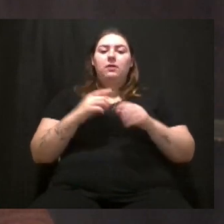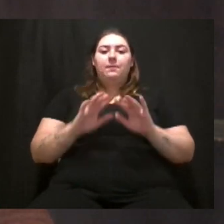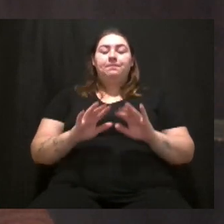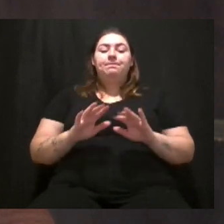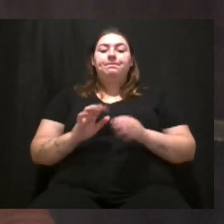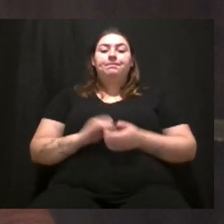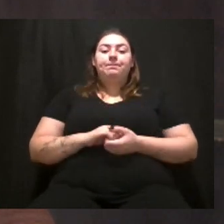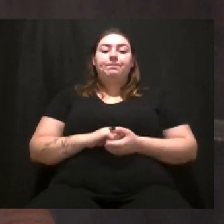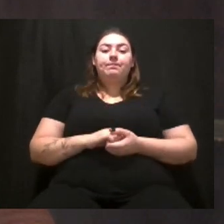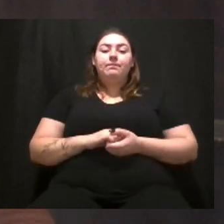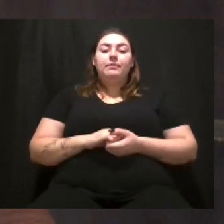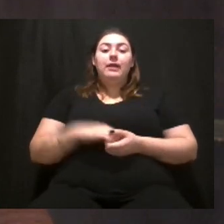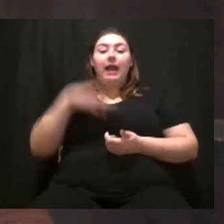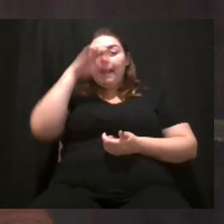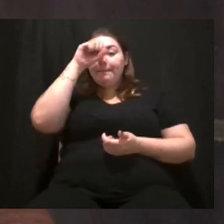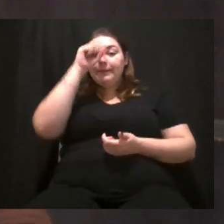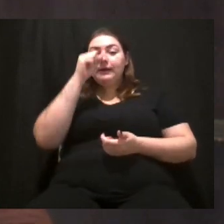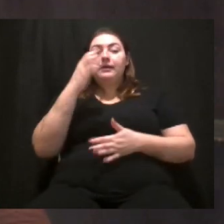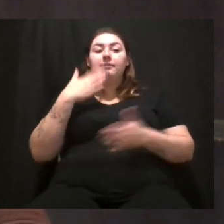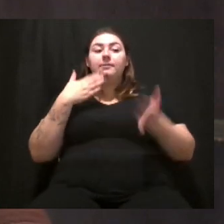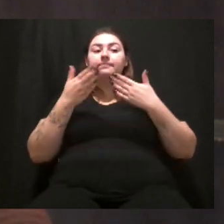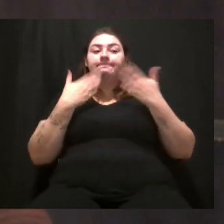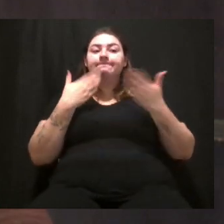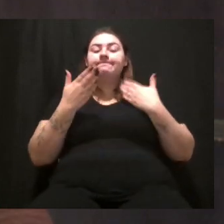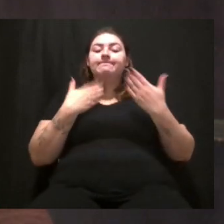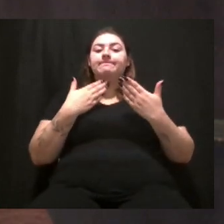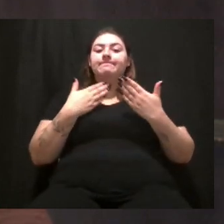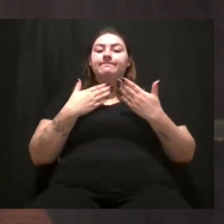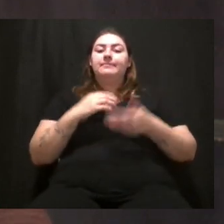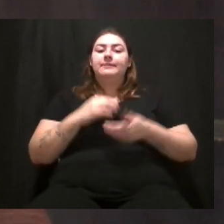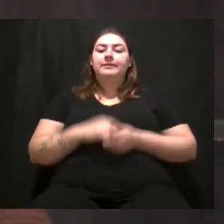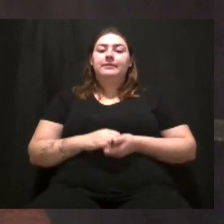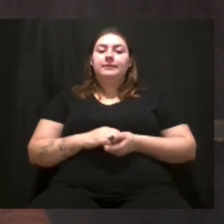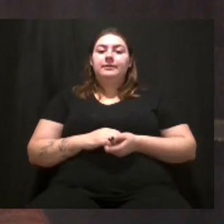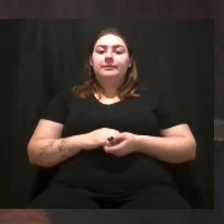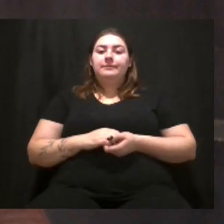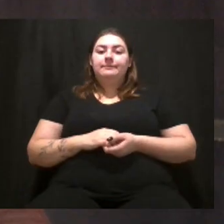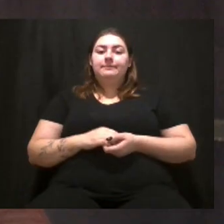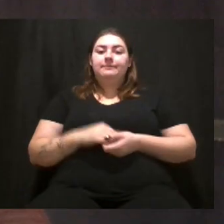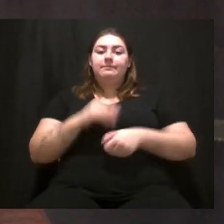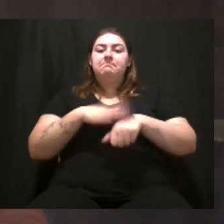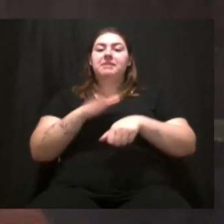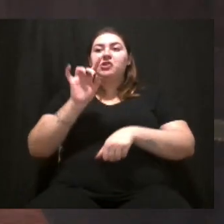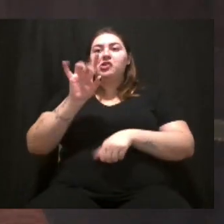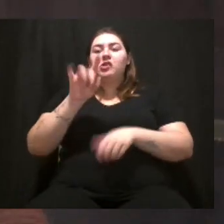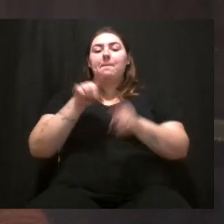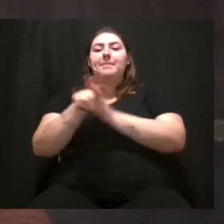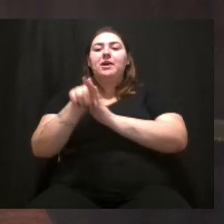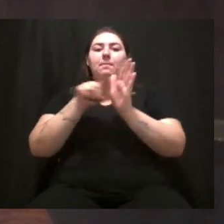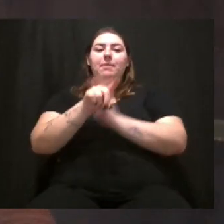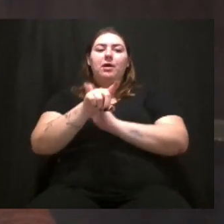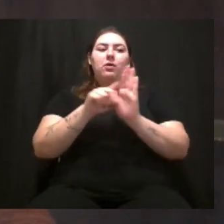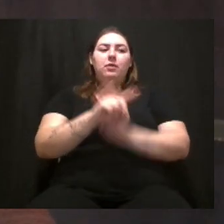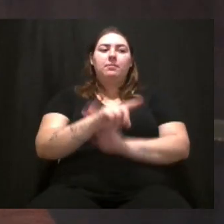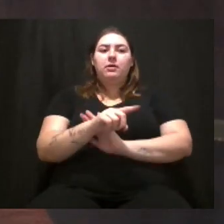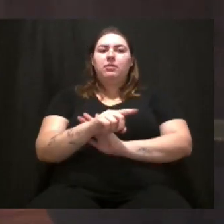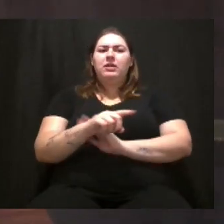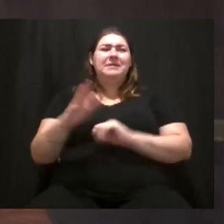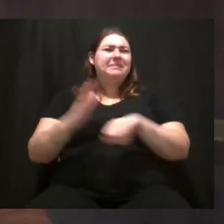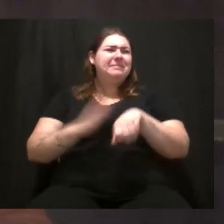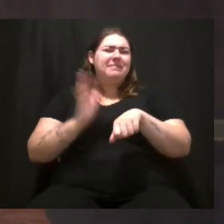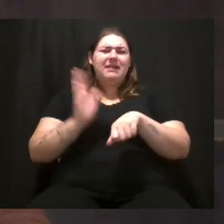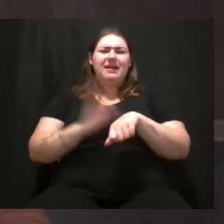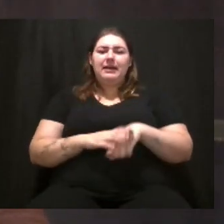a dialogar, ele tem mais, é muito maior do que você só fazer perguntas para a criança, né? Como foi seu dia, tem amiguinho